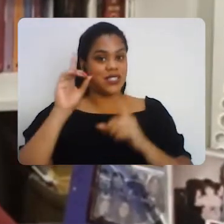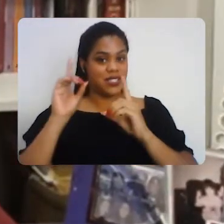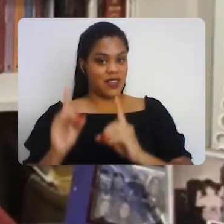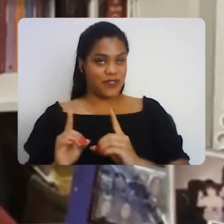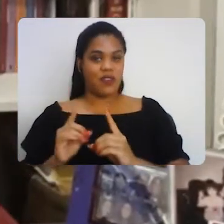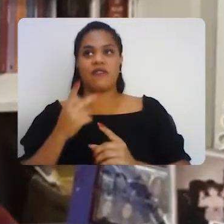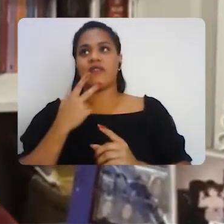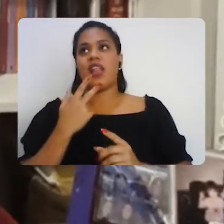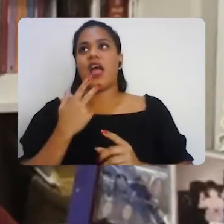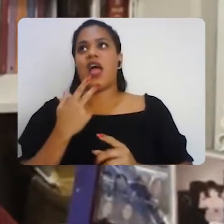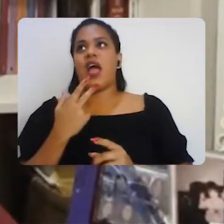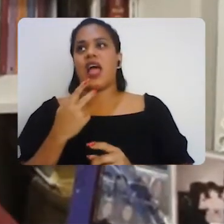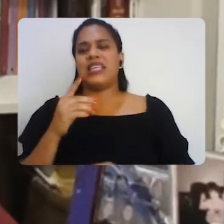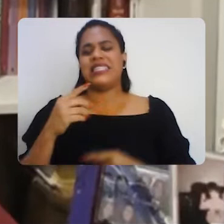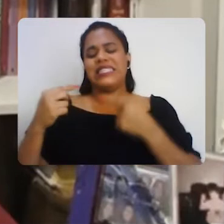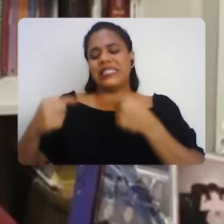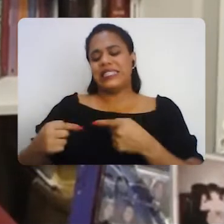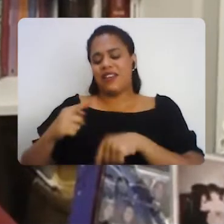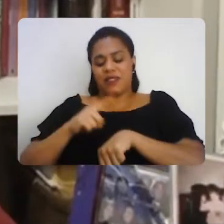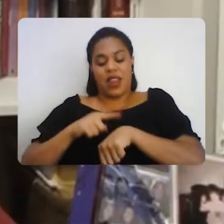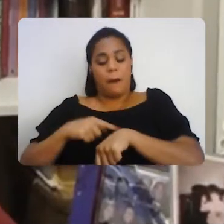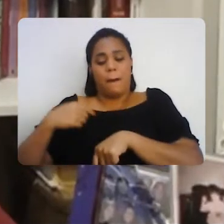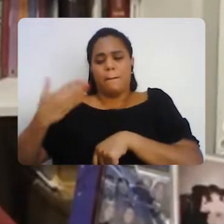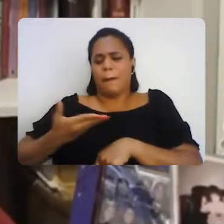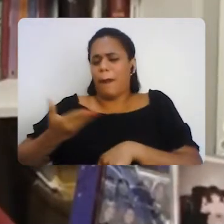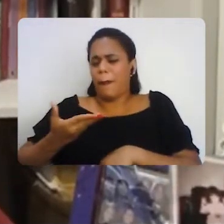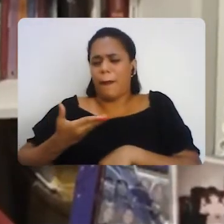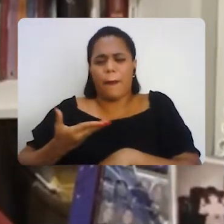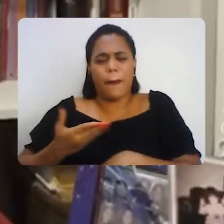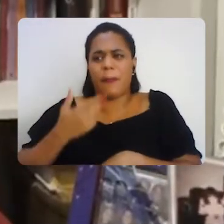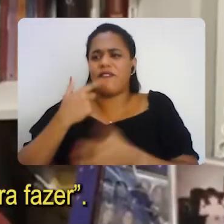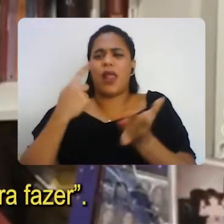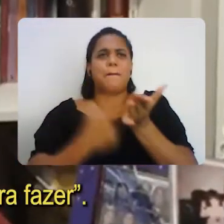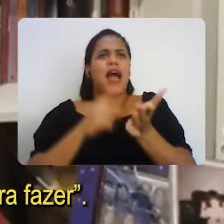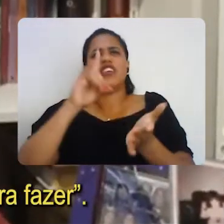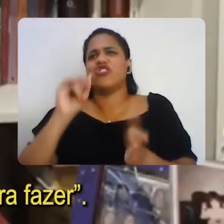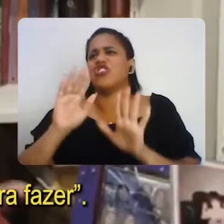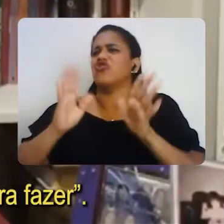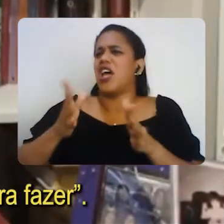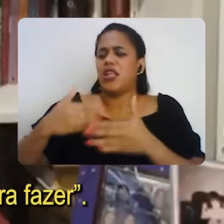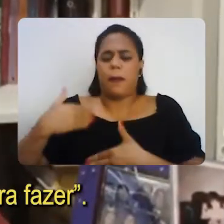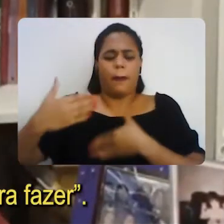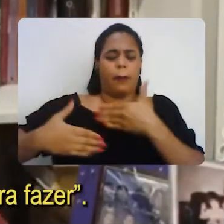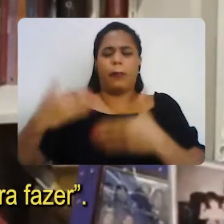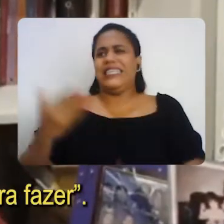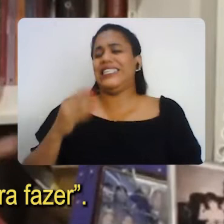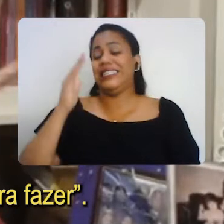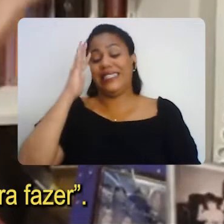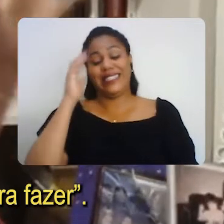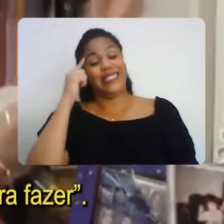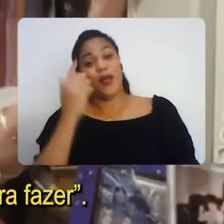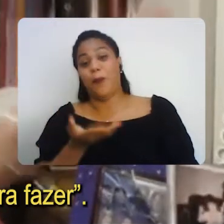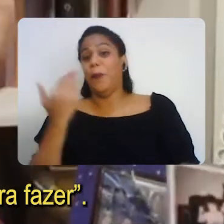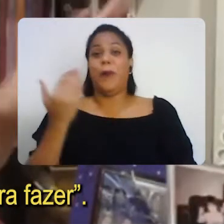O principal era a questão do tempo, porque era muita coisa para fazer e bora que tem o prazo, já tem a data marcada. Então foi